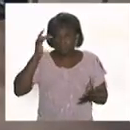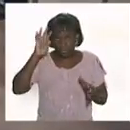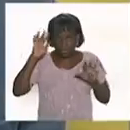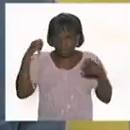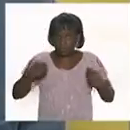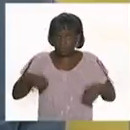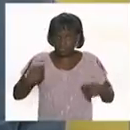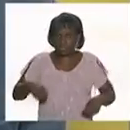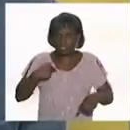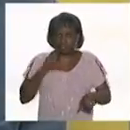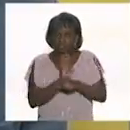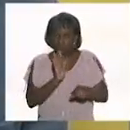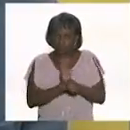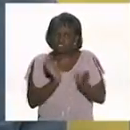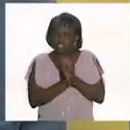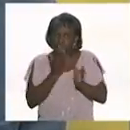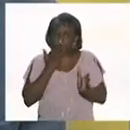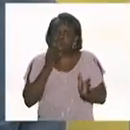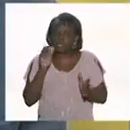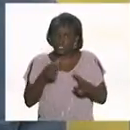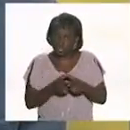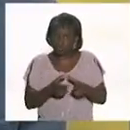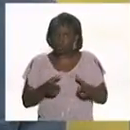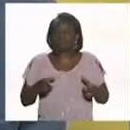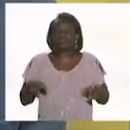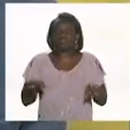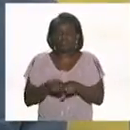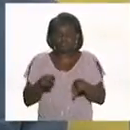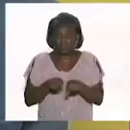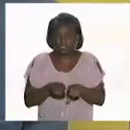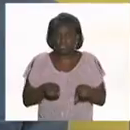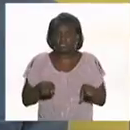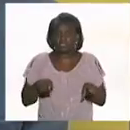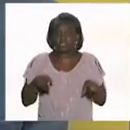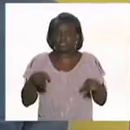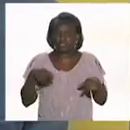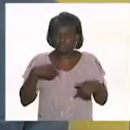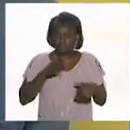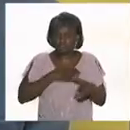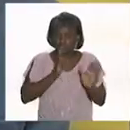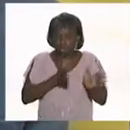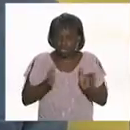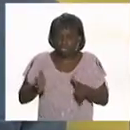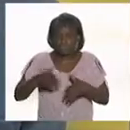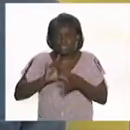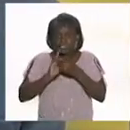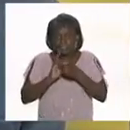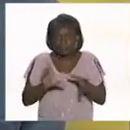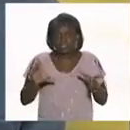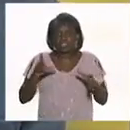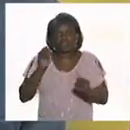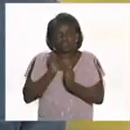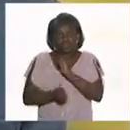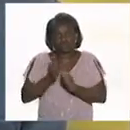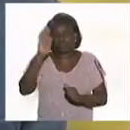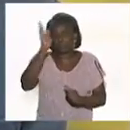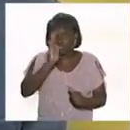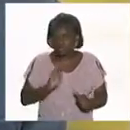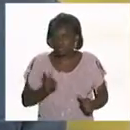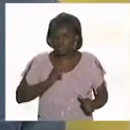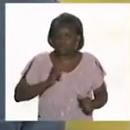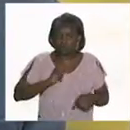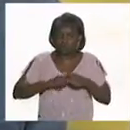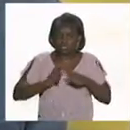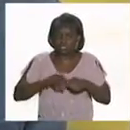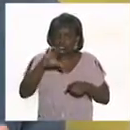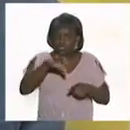tem que ser pensado. Eu sou um defensor dos clubes pequenos, eu sou um defensor dessa organização mais democrática que o futebol brasileiro tem,